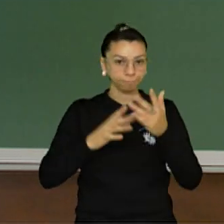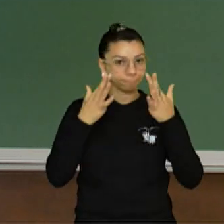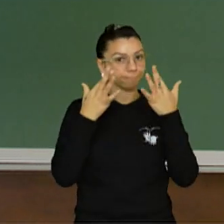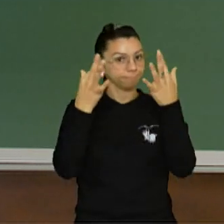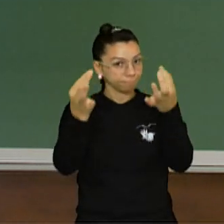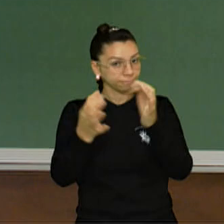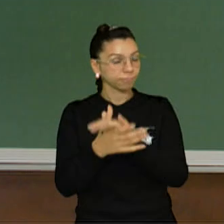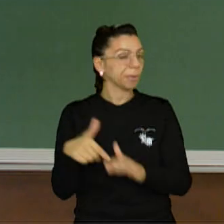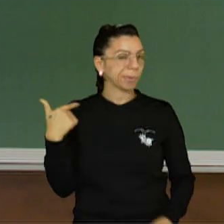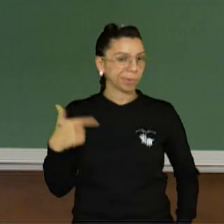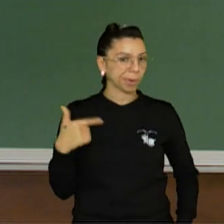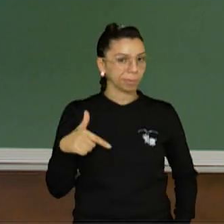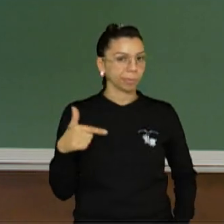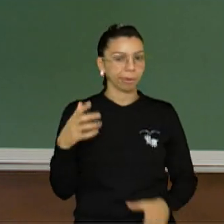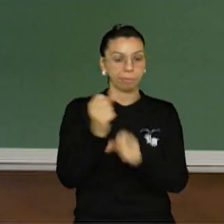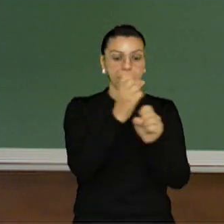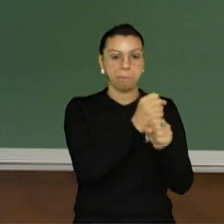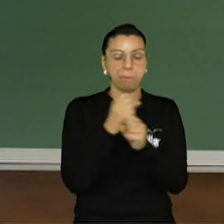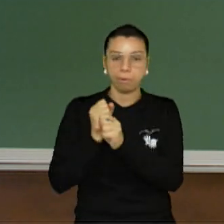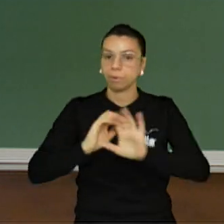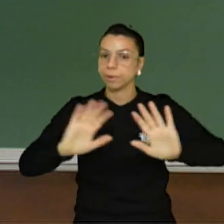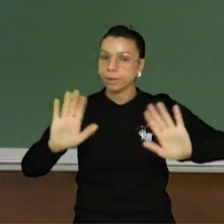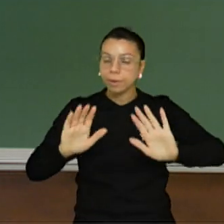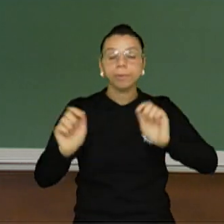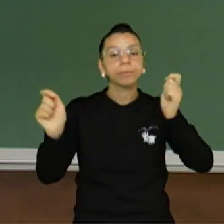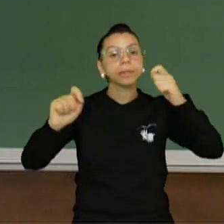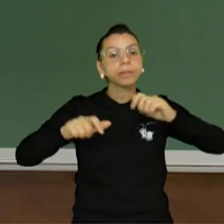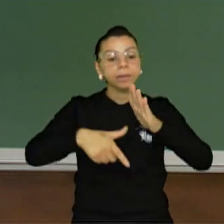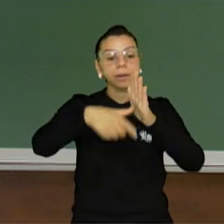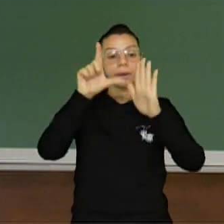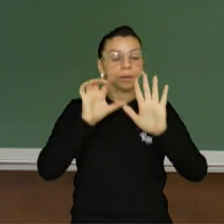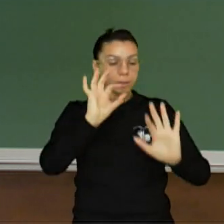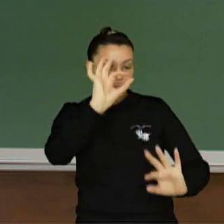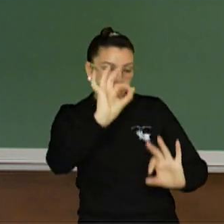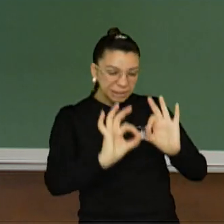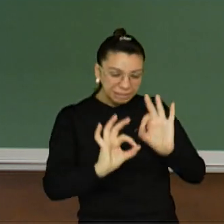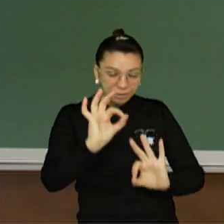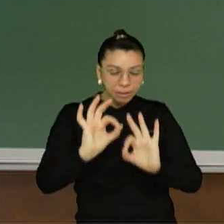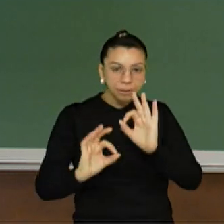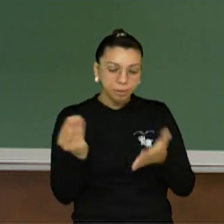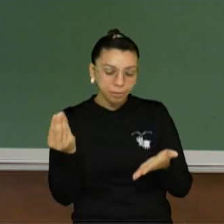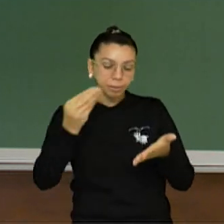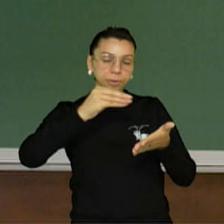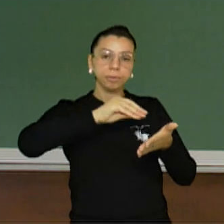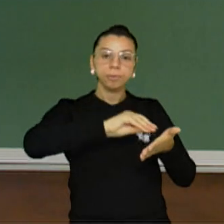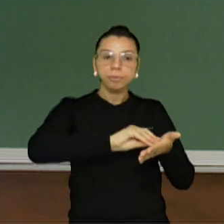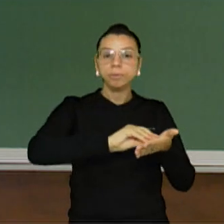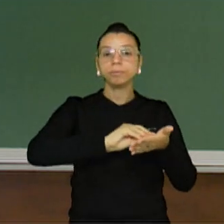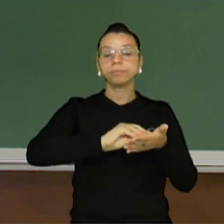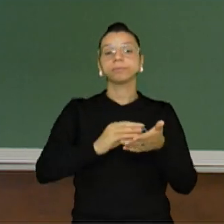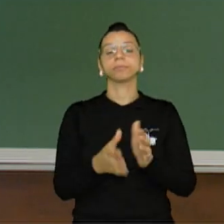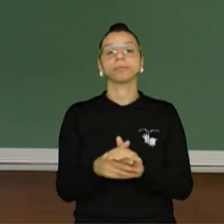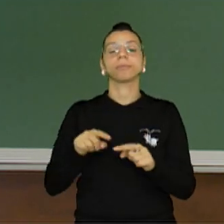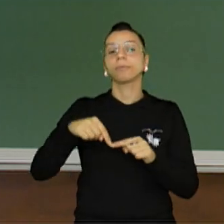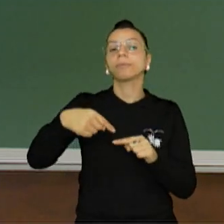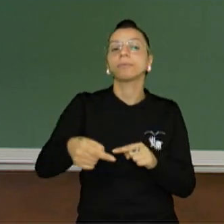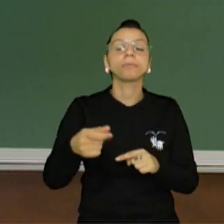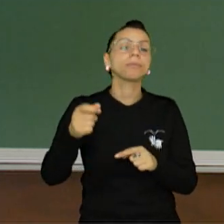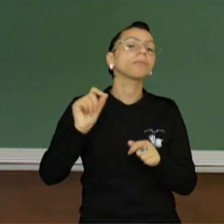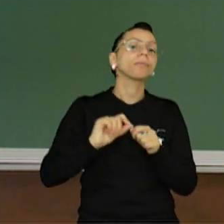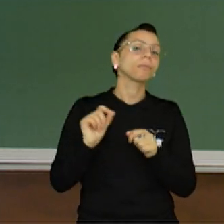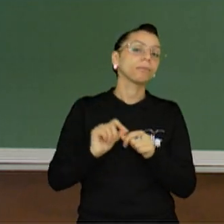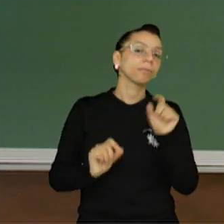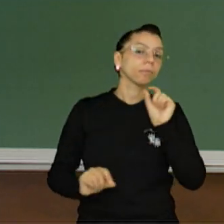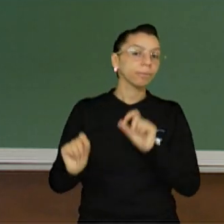tem muito cálculo não, gente. Antes tem que montar a matriz, né? Escreva ela na forma genérica. Daí você vai fazer o quê?